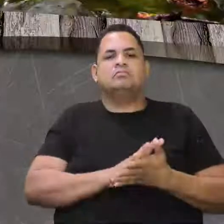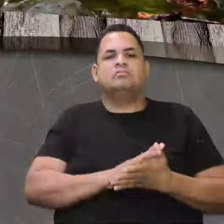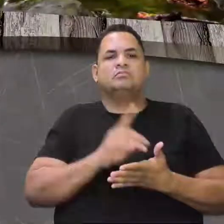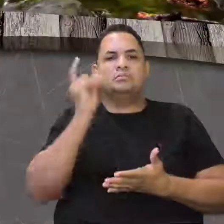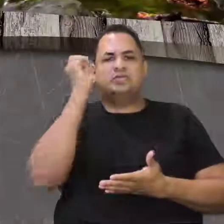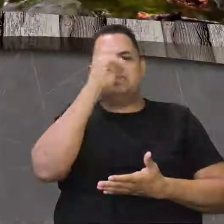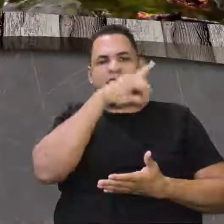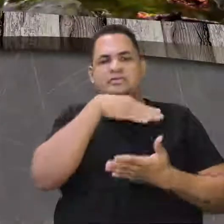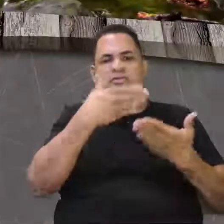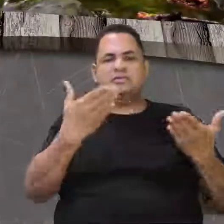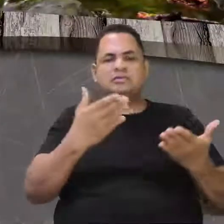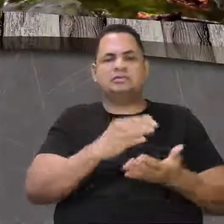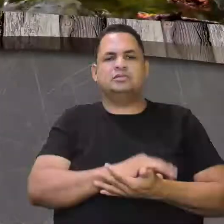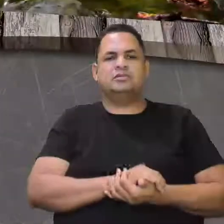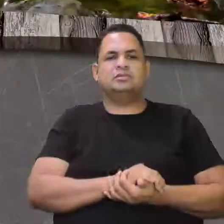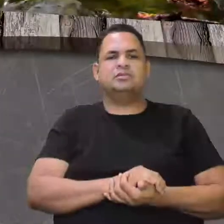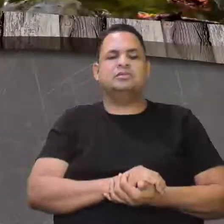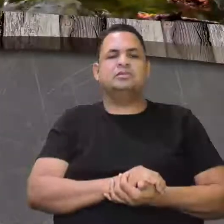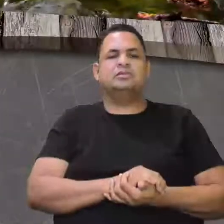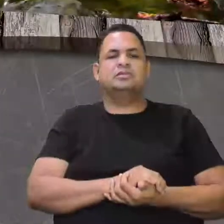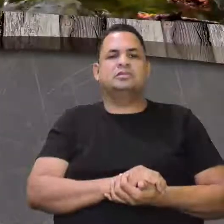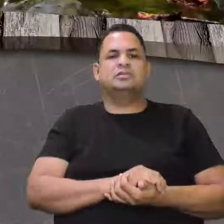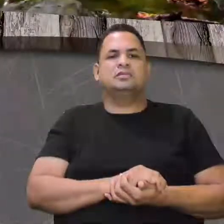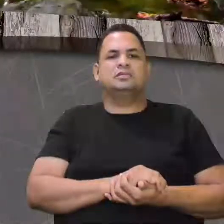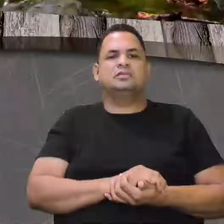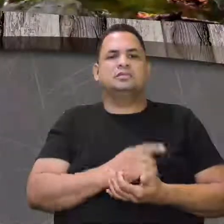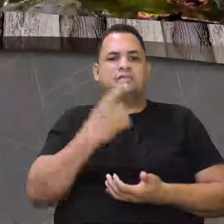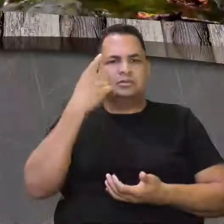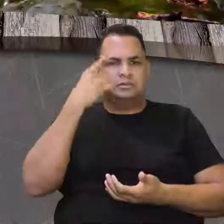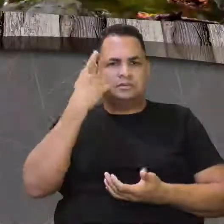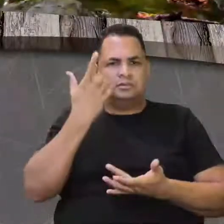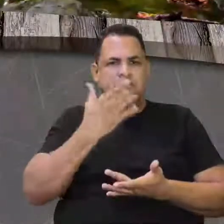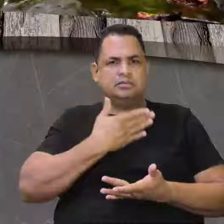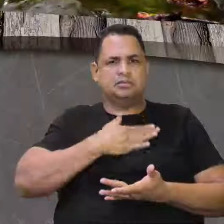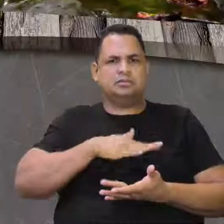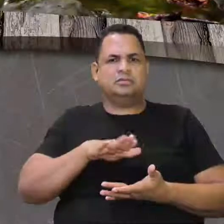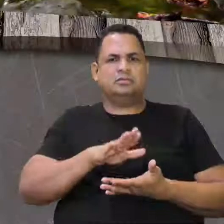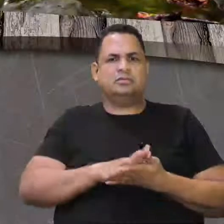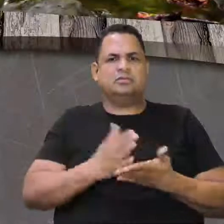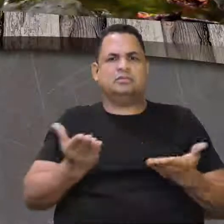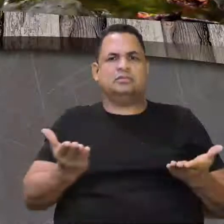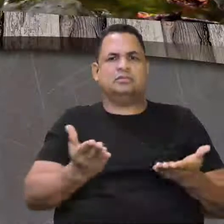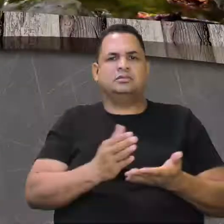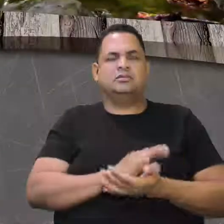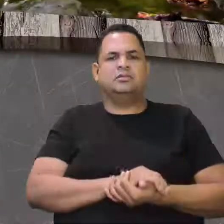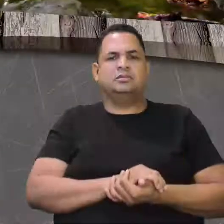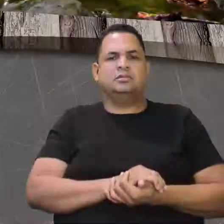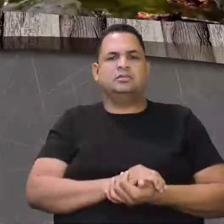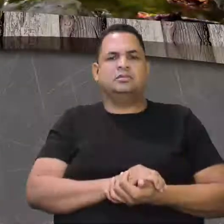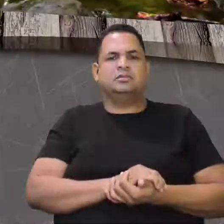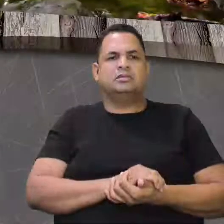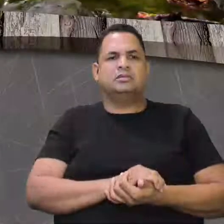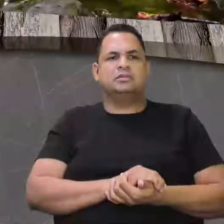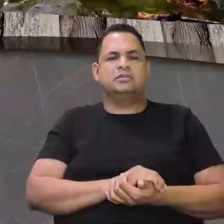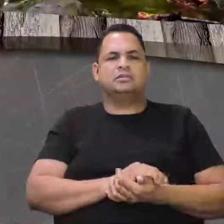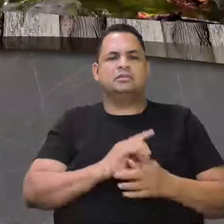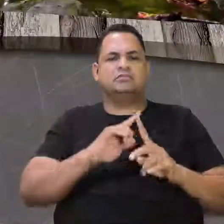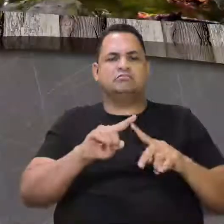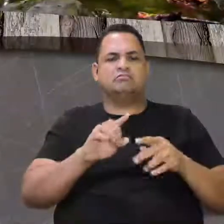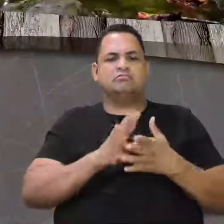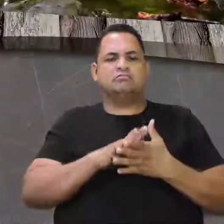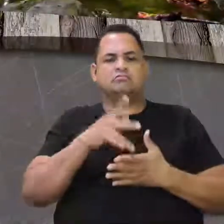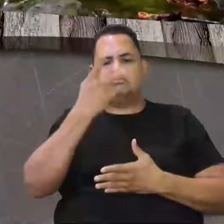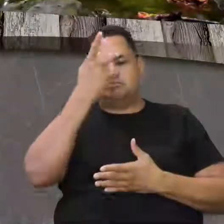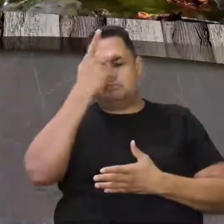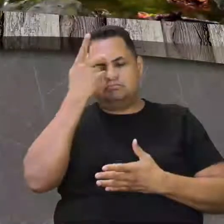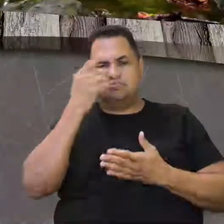horrível. Horrível. Né? Imagine, pense se você não gosta, por que você vai achar que o animal vai gostar? Né? Mas essas pessoas, elas estão